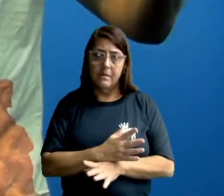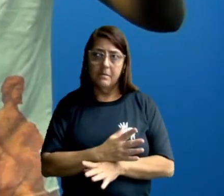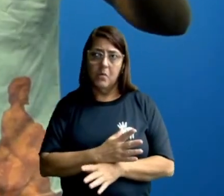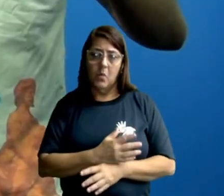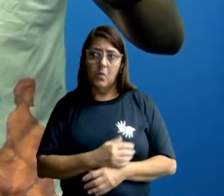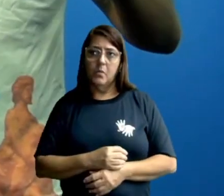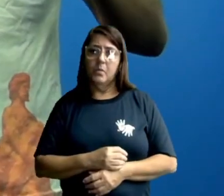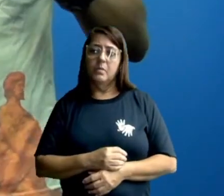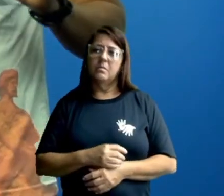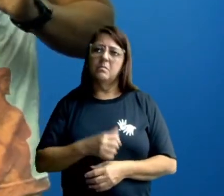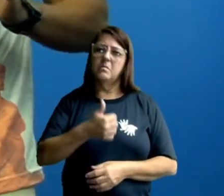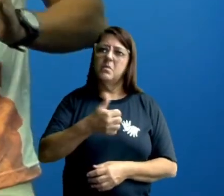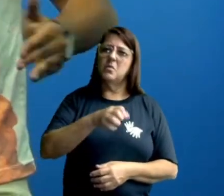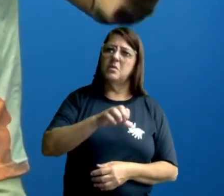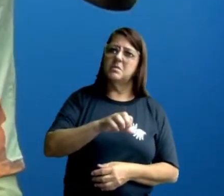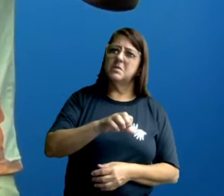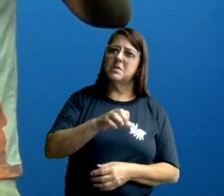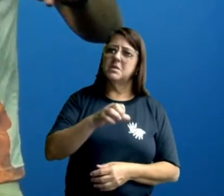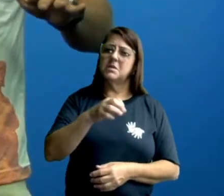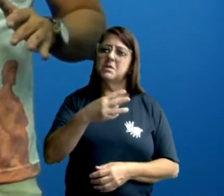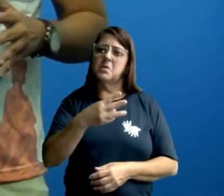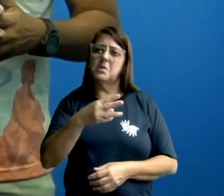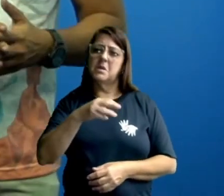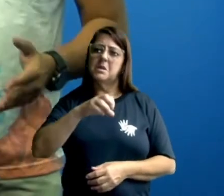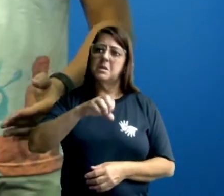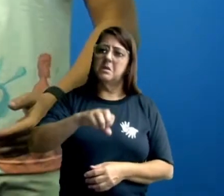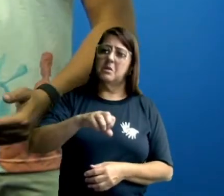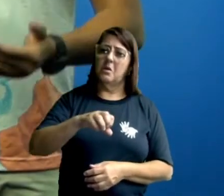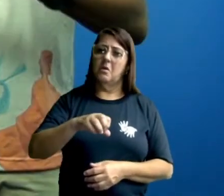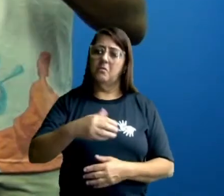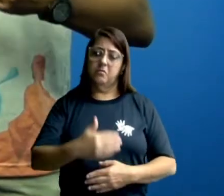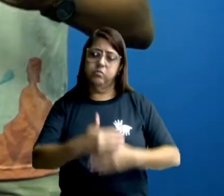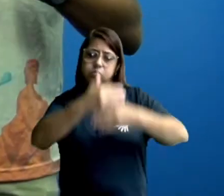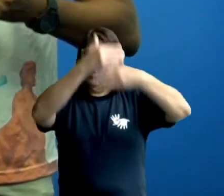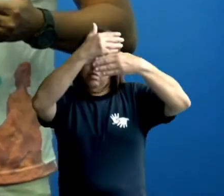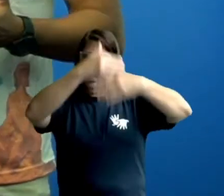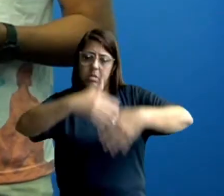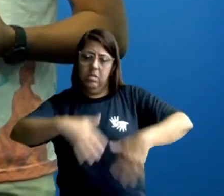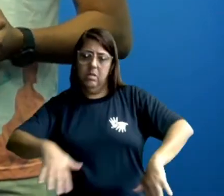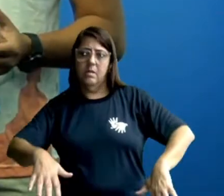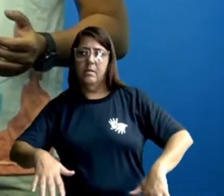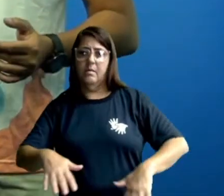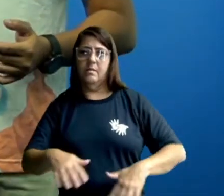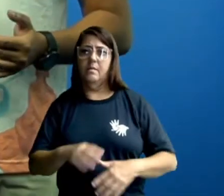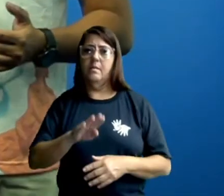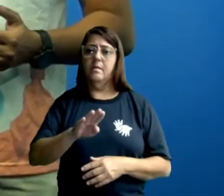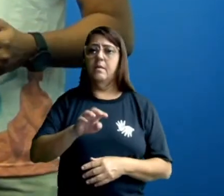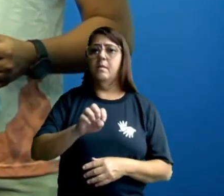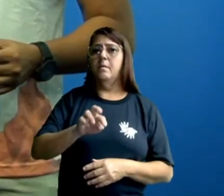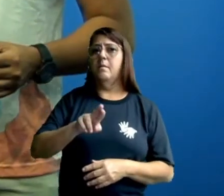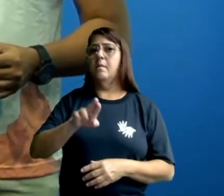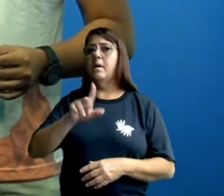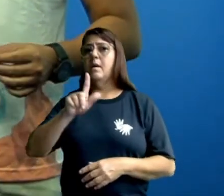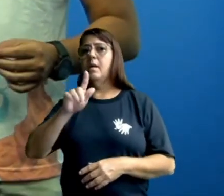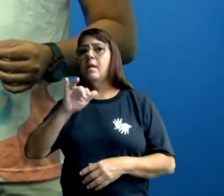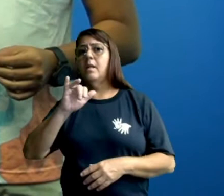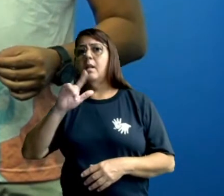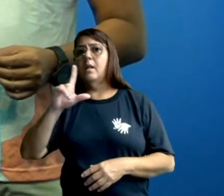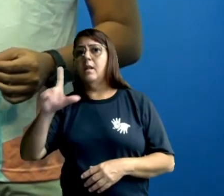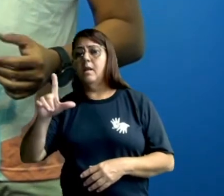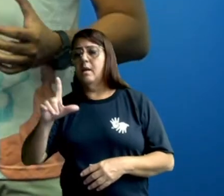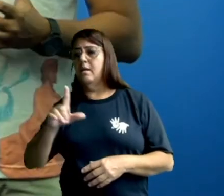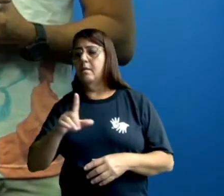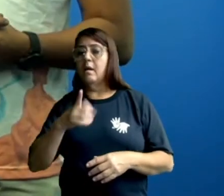extinguida desde 1989, com a quebra do Muro de Berlim, mas até então a União Soviética era uma das